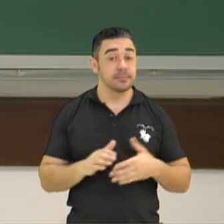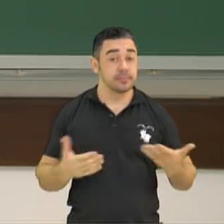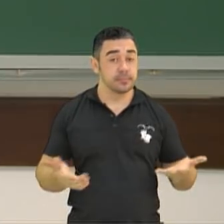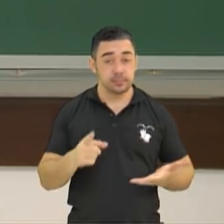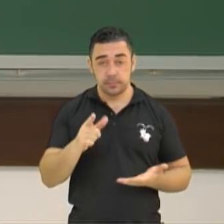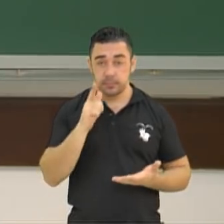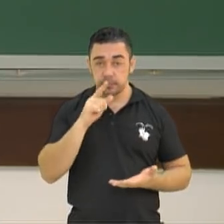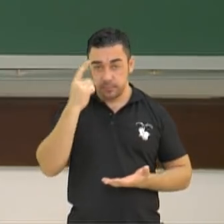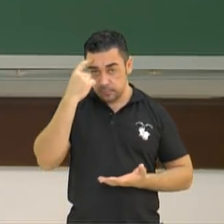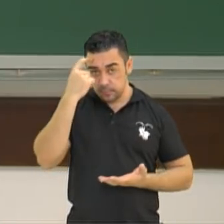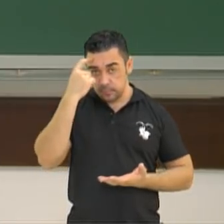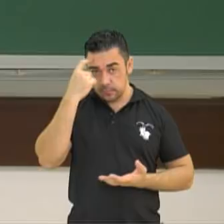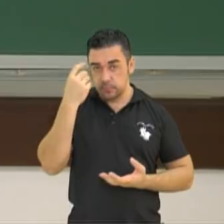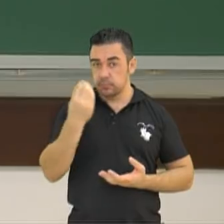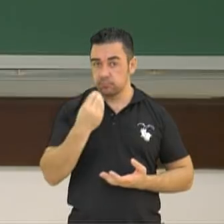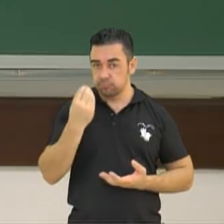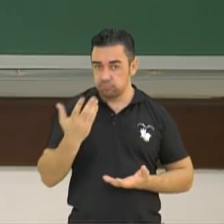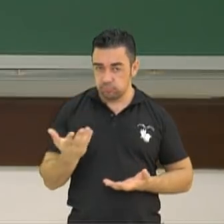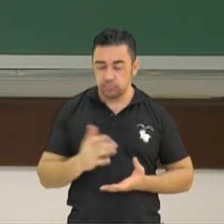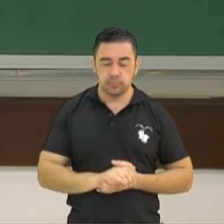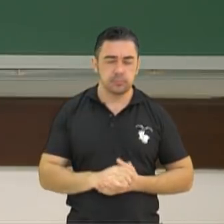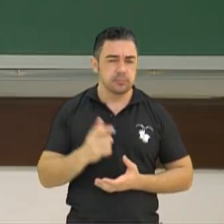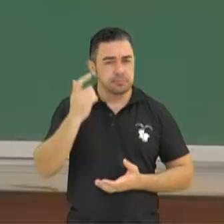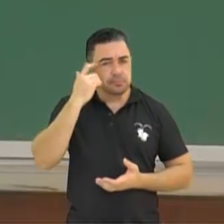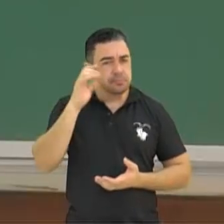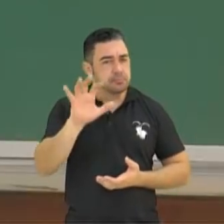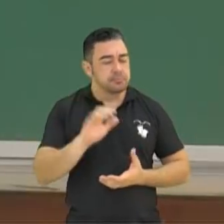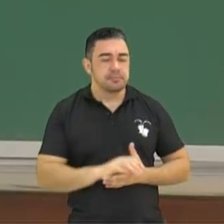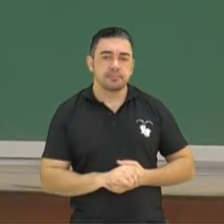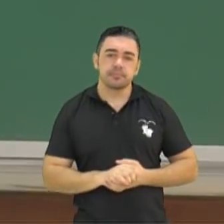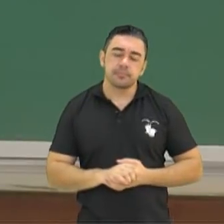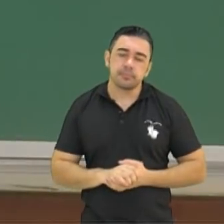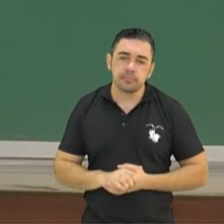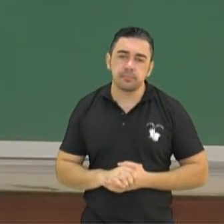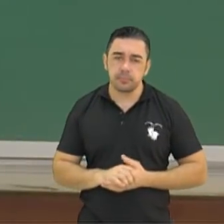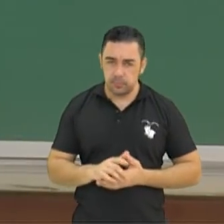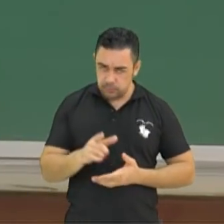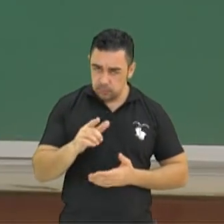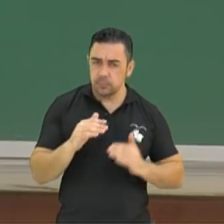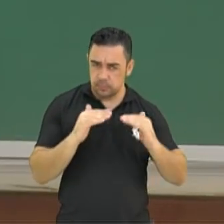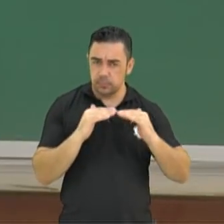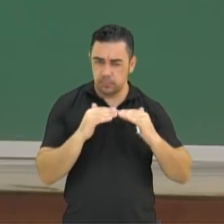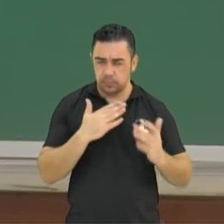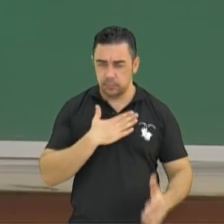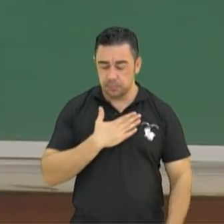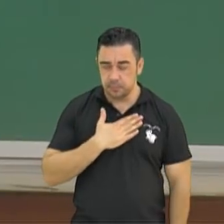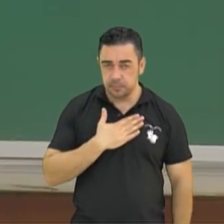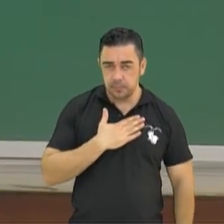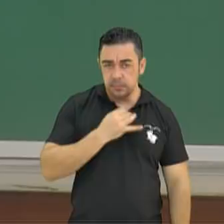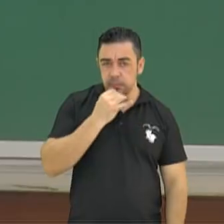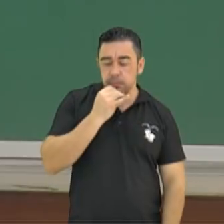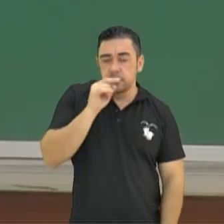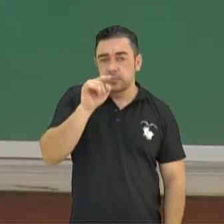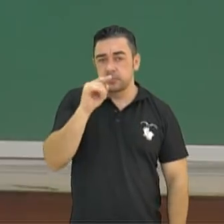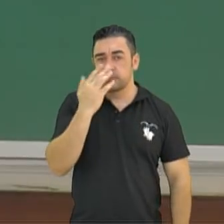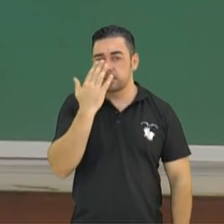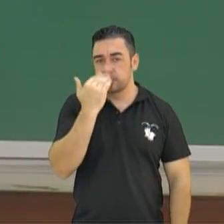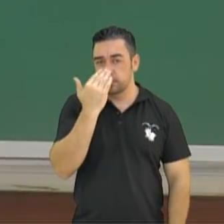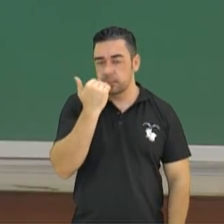aí, conseguiu pensar alguma vantagem? Então vamos pensar assim, gente. Ó. Concorda comigo que quando você está se